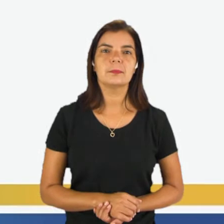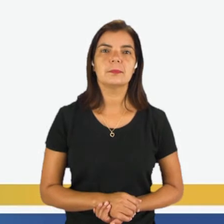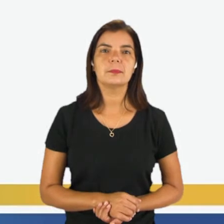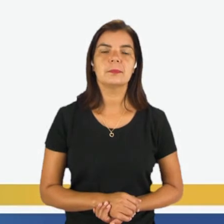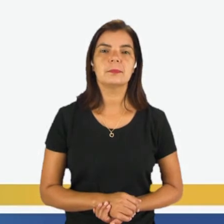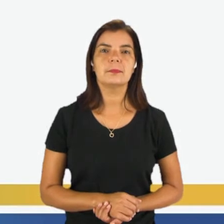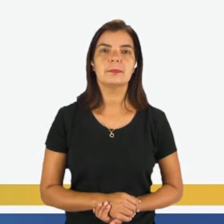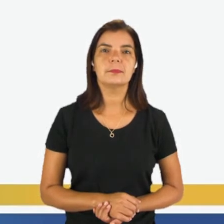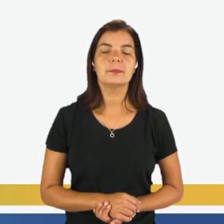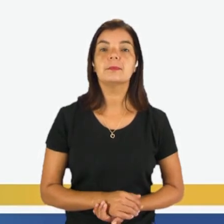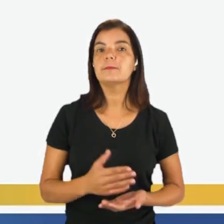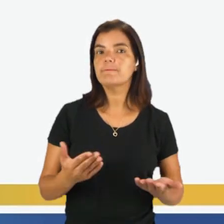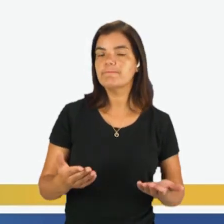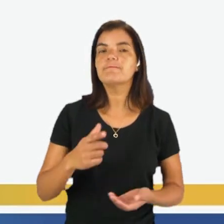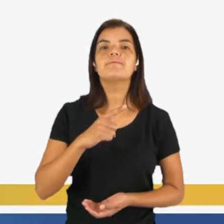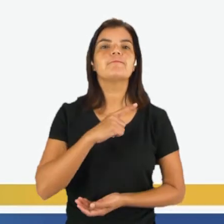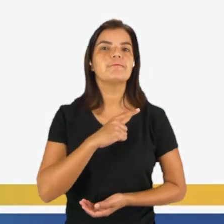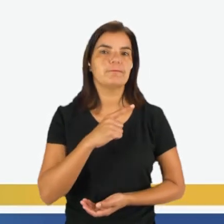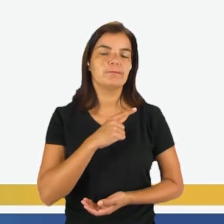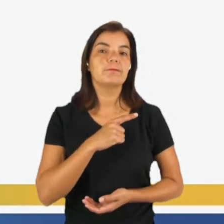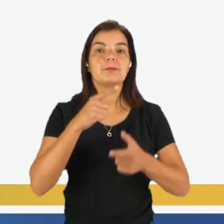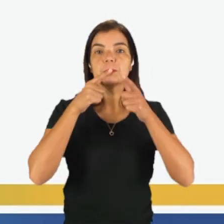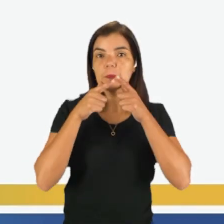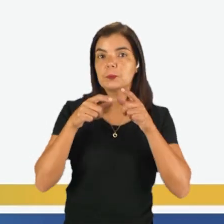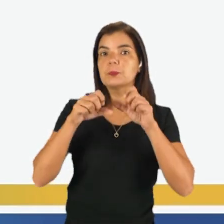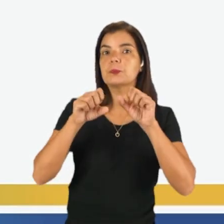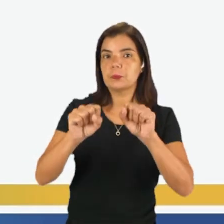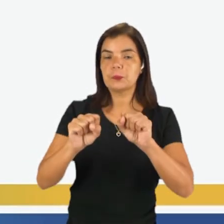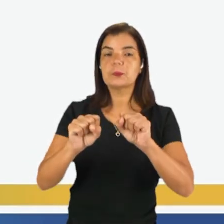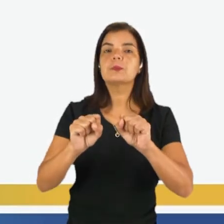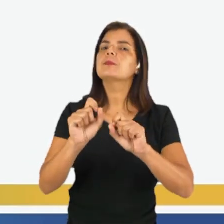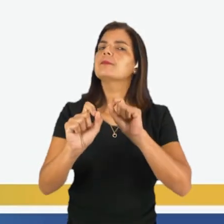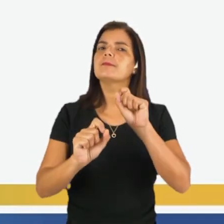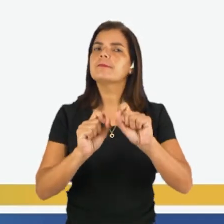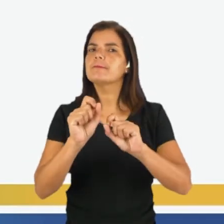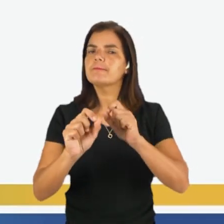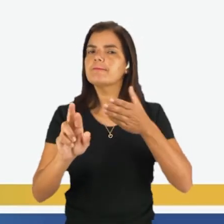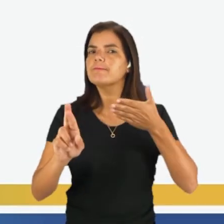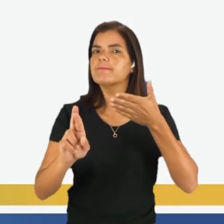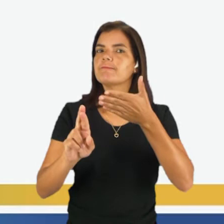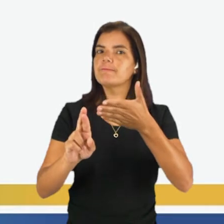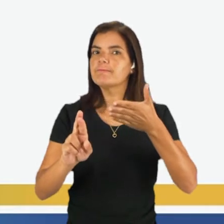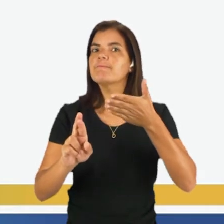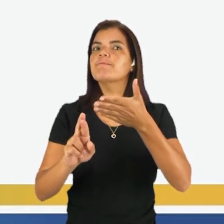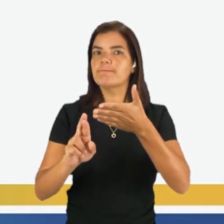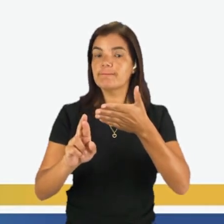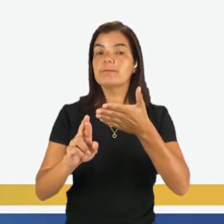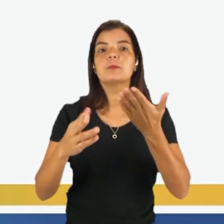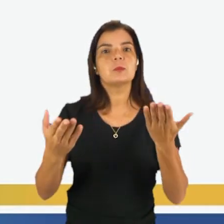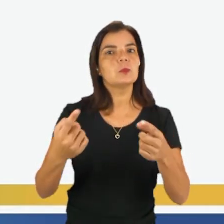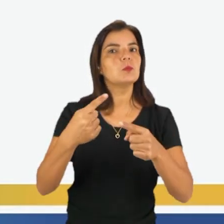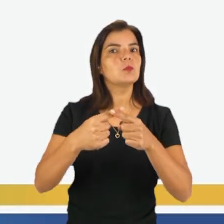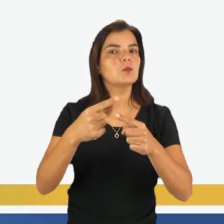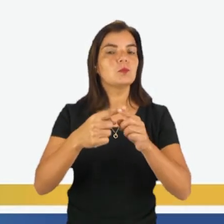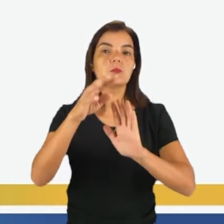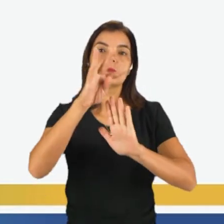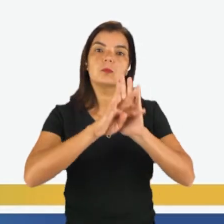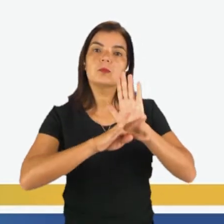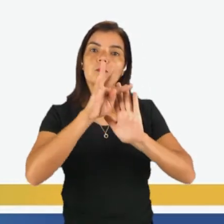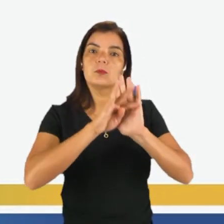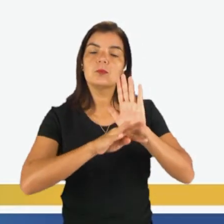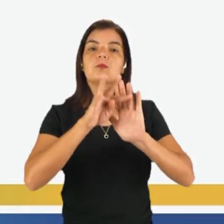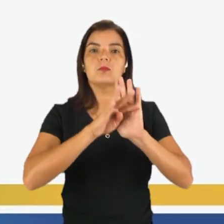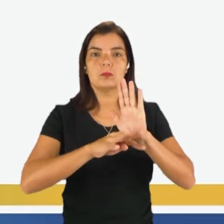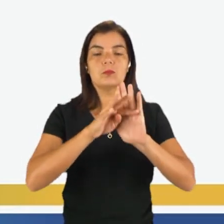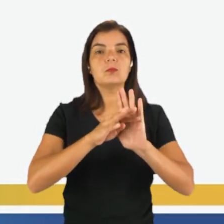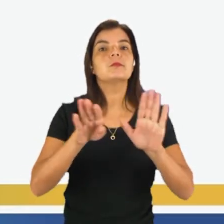conceituais. Aí nós temos uma função da linguagem referencial, porque o texto trata de